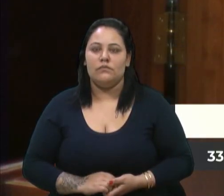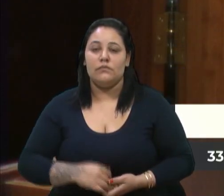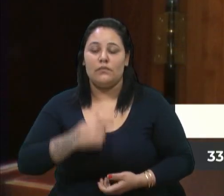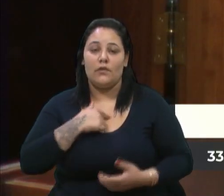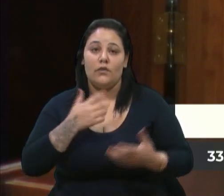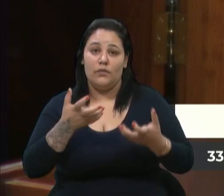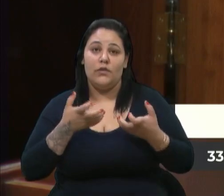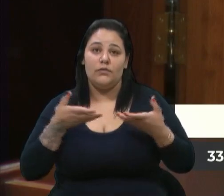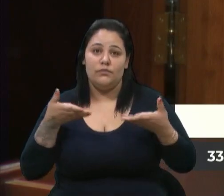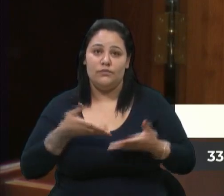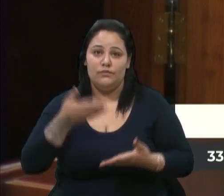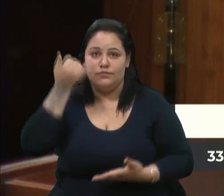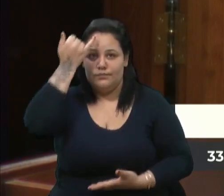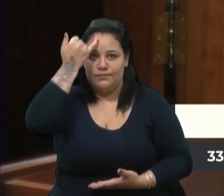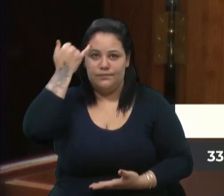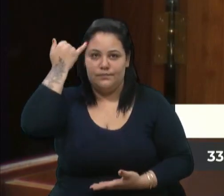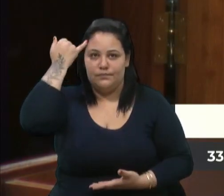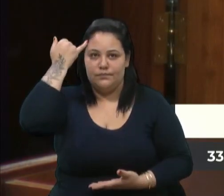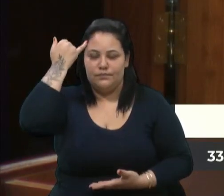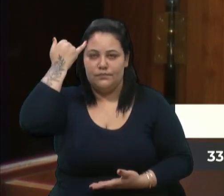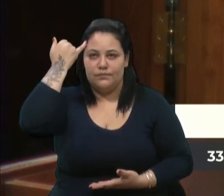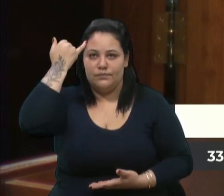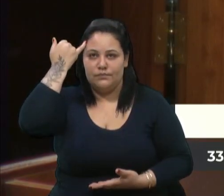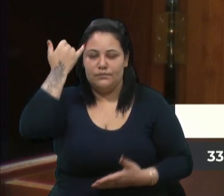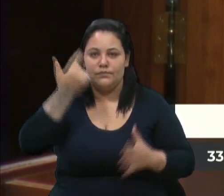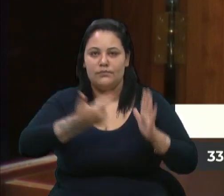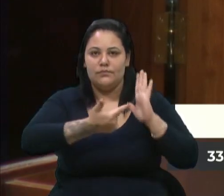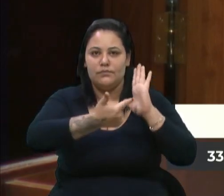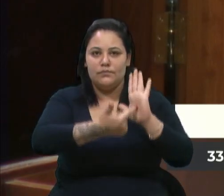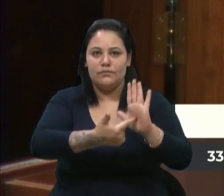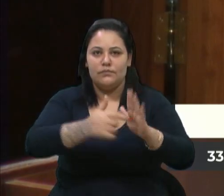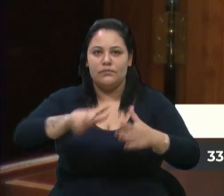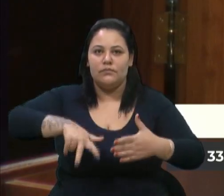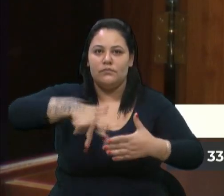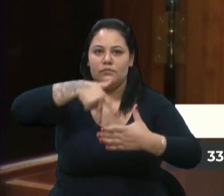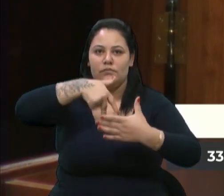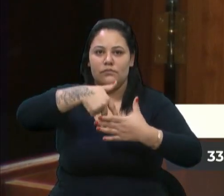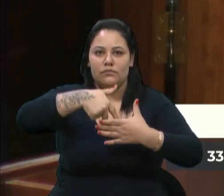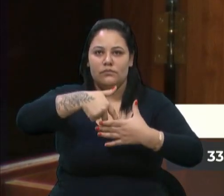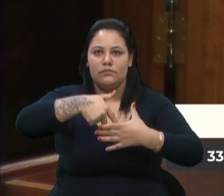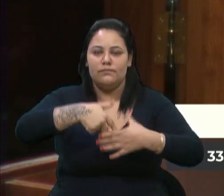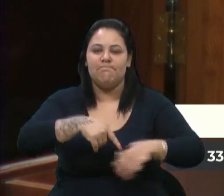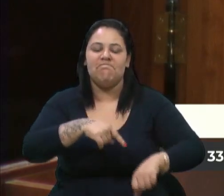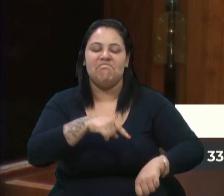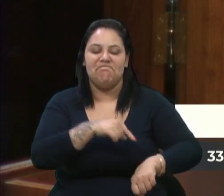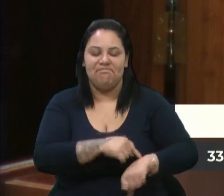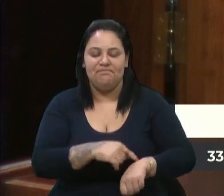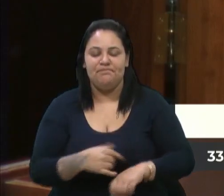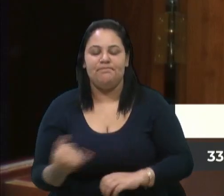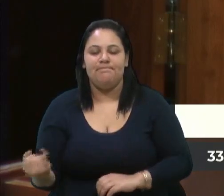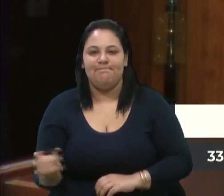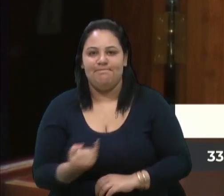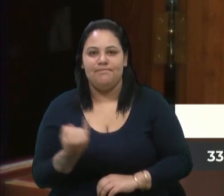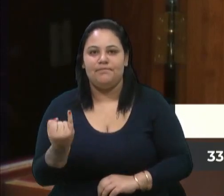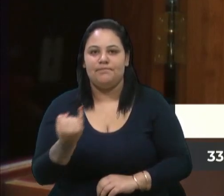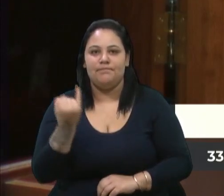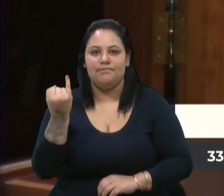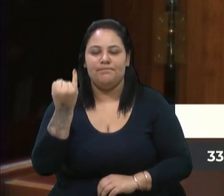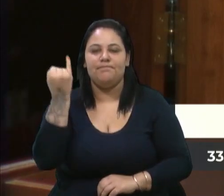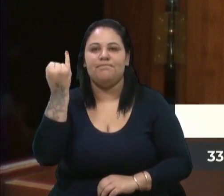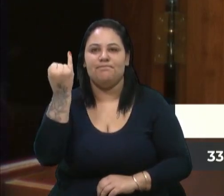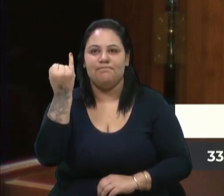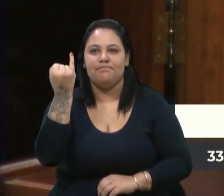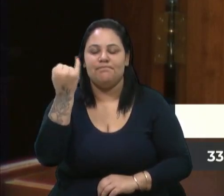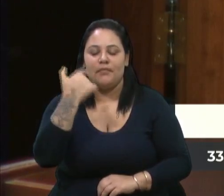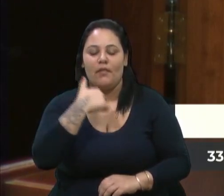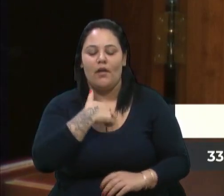D'Ambrosio, de trazer essa tribuna um momento muito significativo que eu